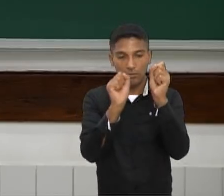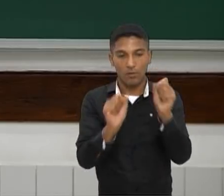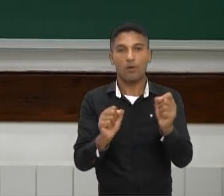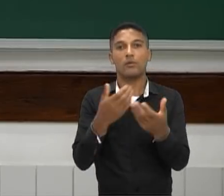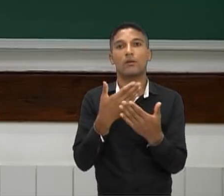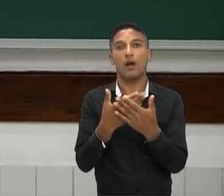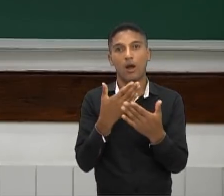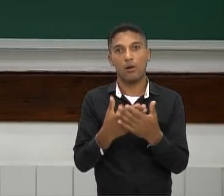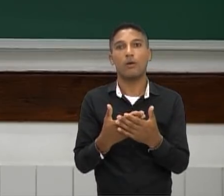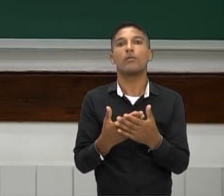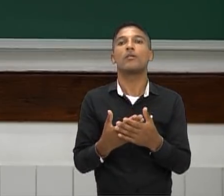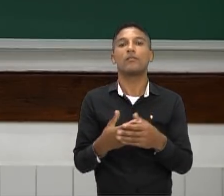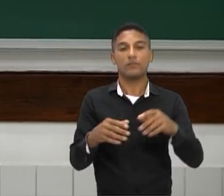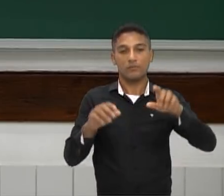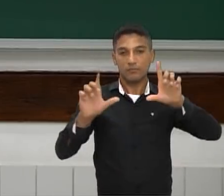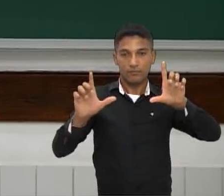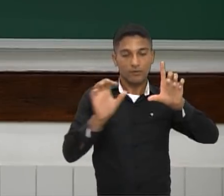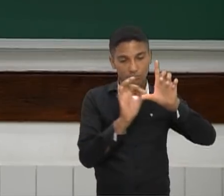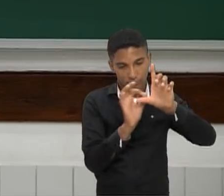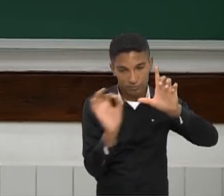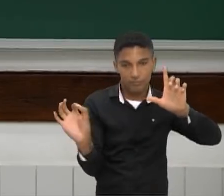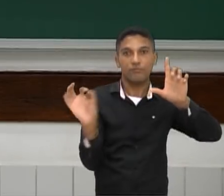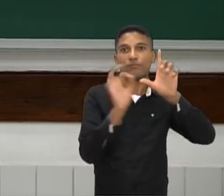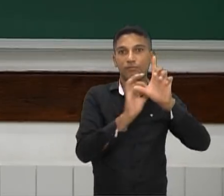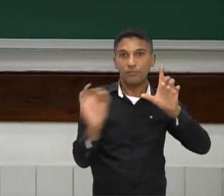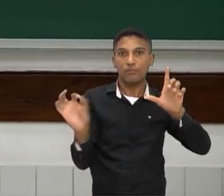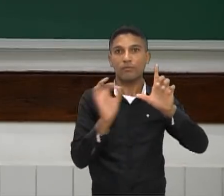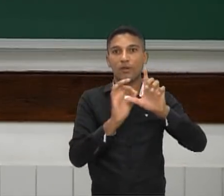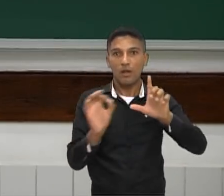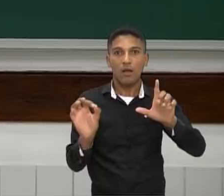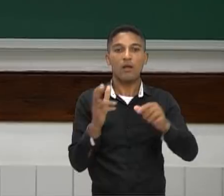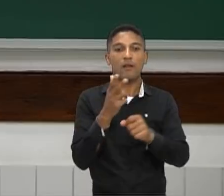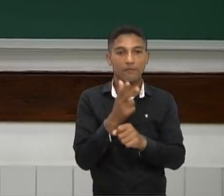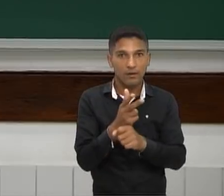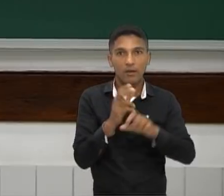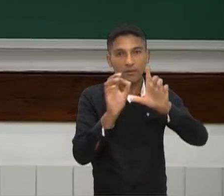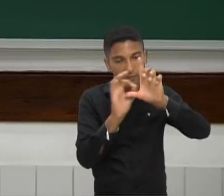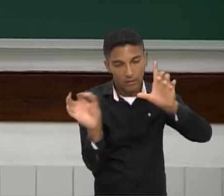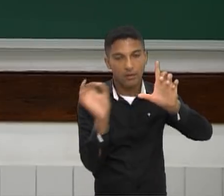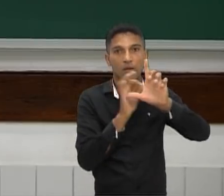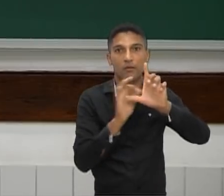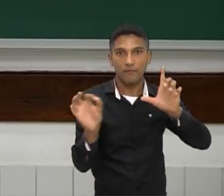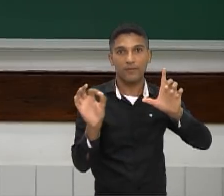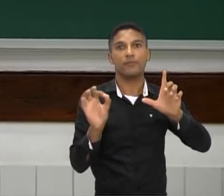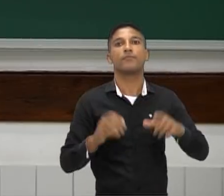verificar novamente como que foram elaborados os conceitos, tá? Seguem aí as